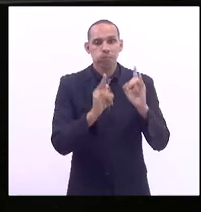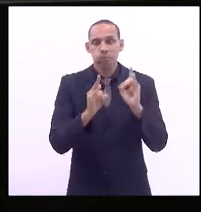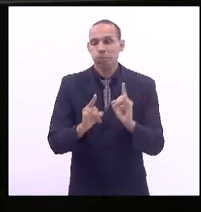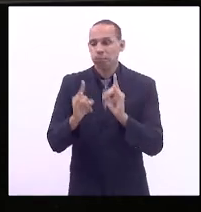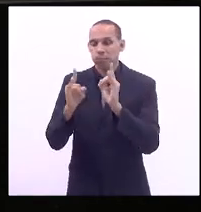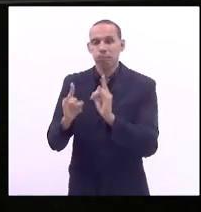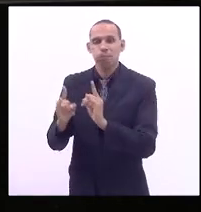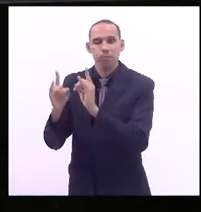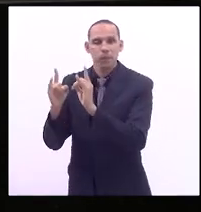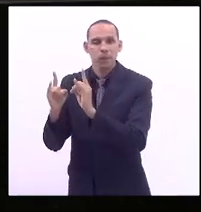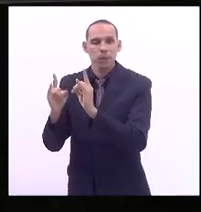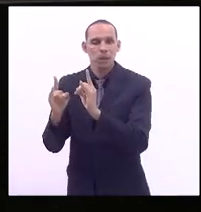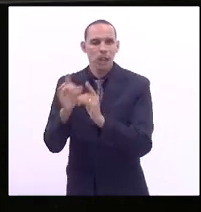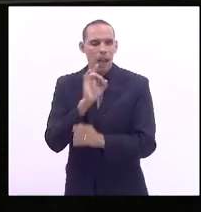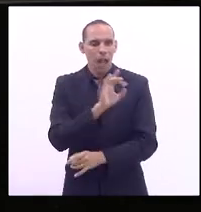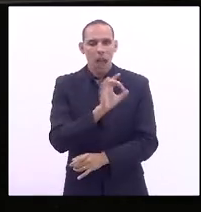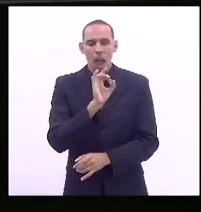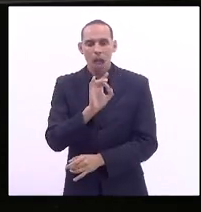Imóveis